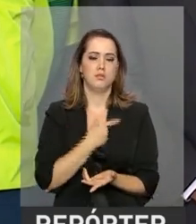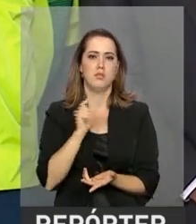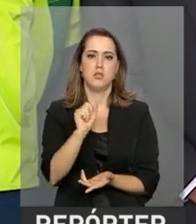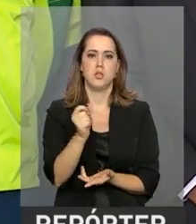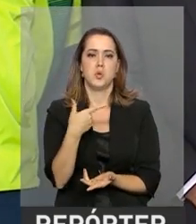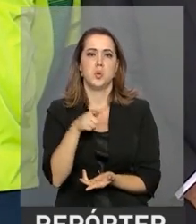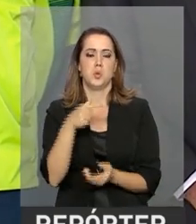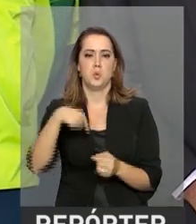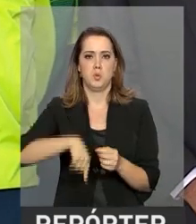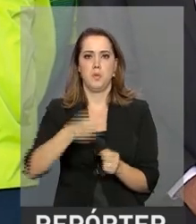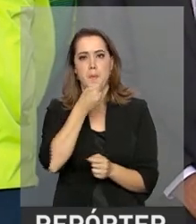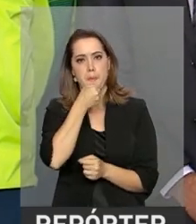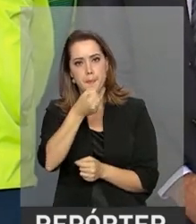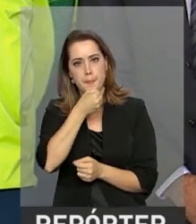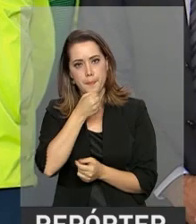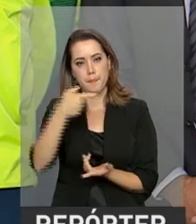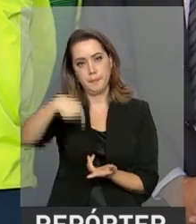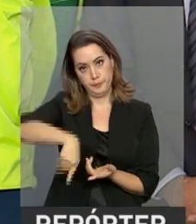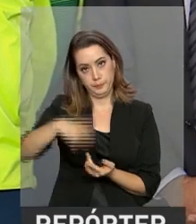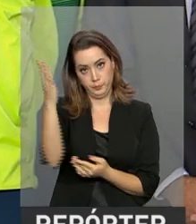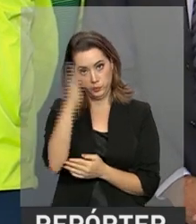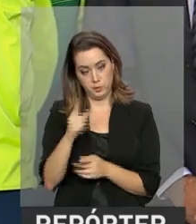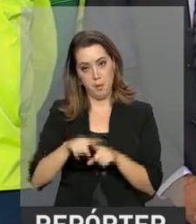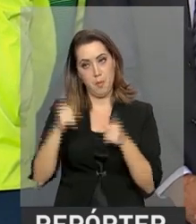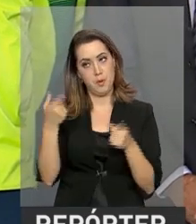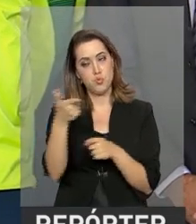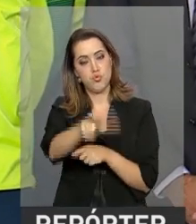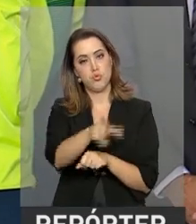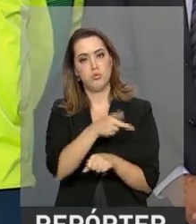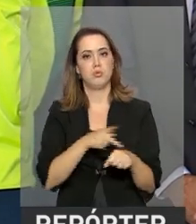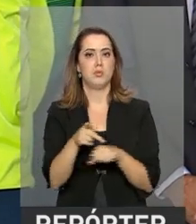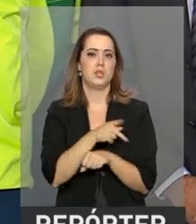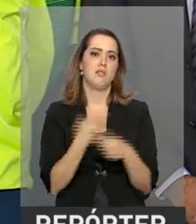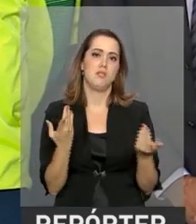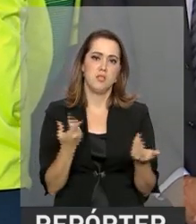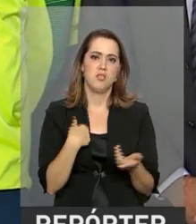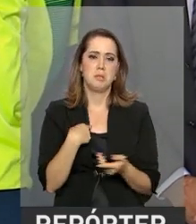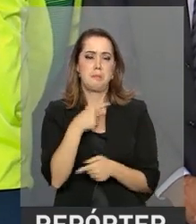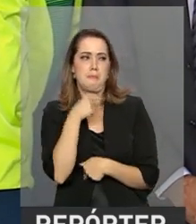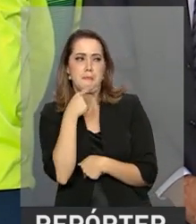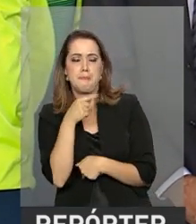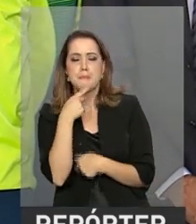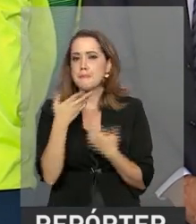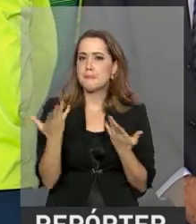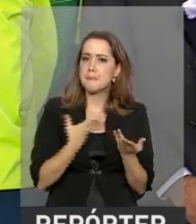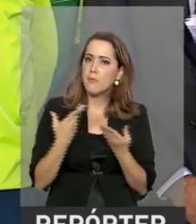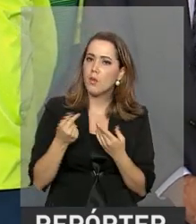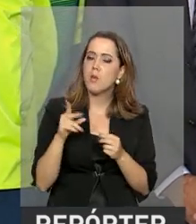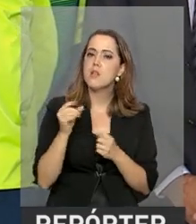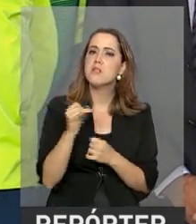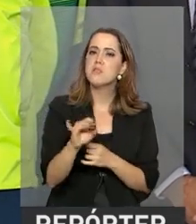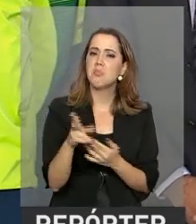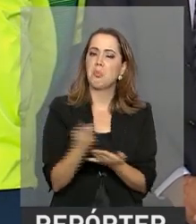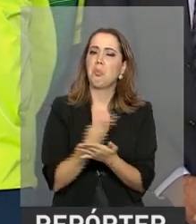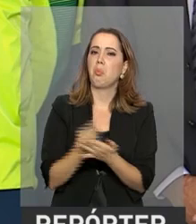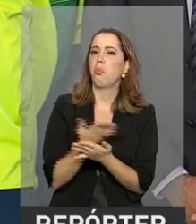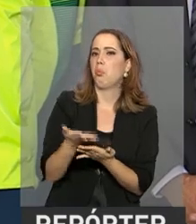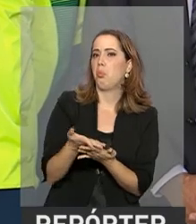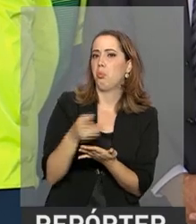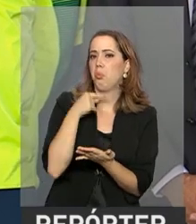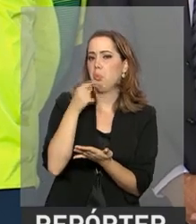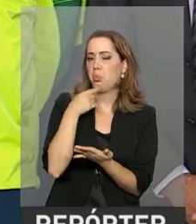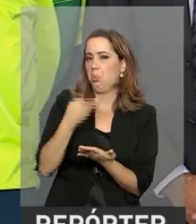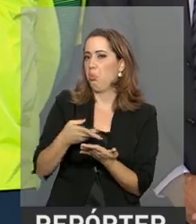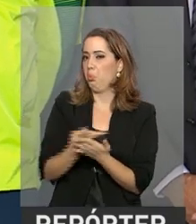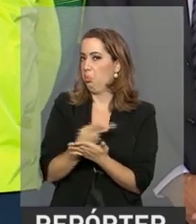imprensa brasileira, da imprensa internacional, mas aquela, digamos assim, desconfiança do tipo, vai dar tudo errado, não vai dar